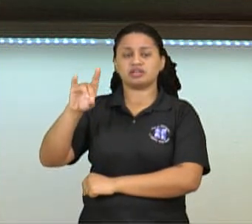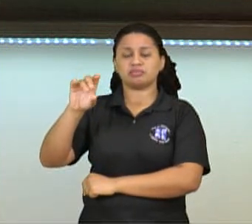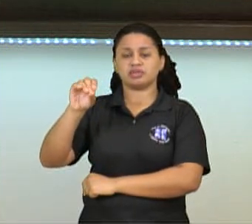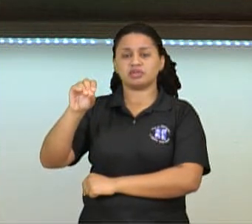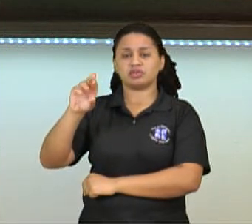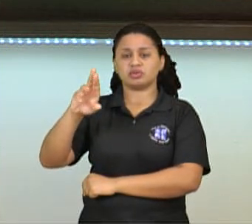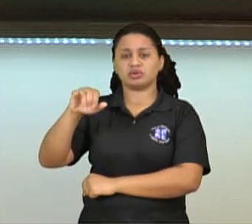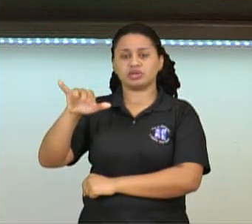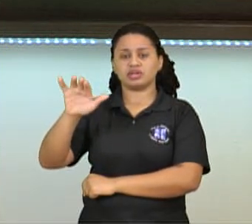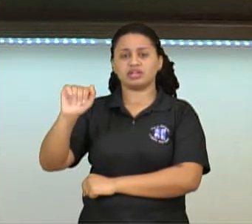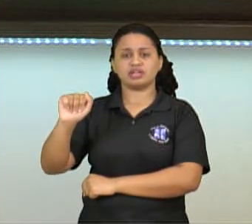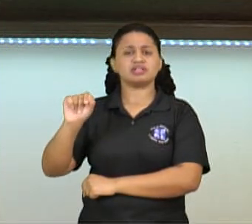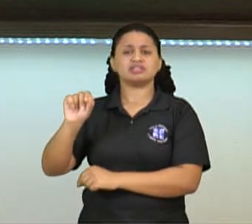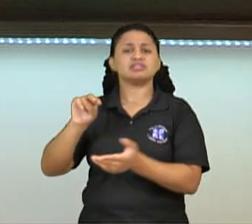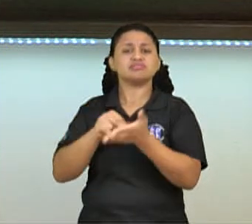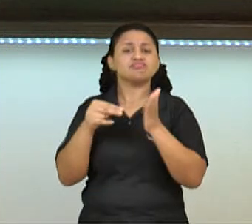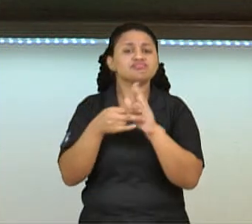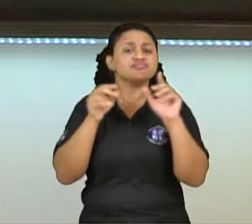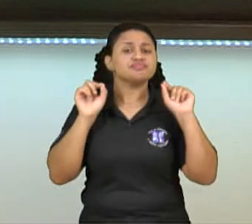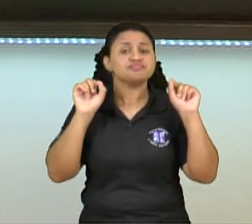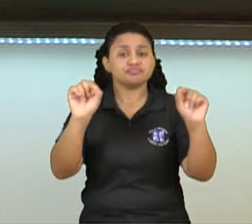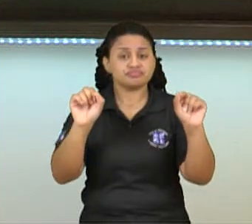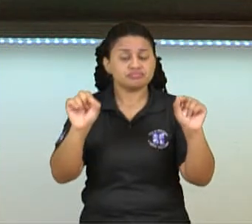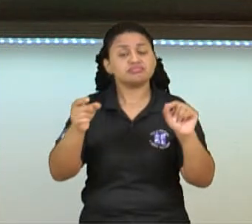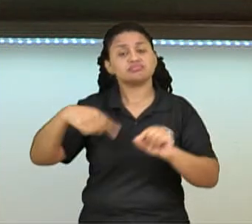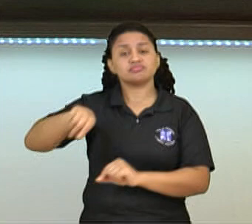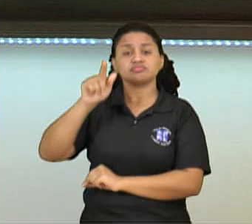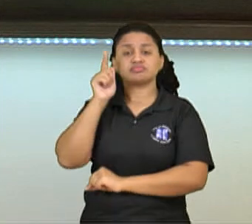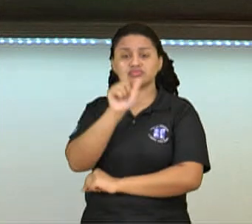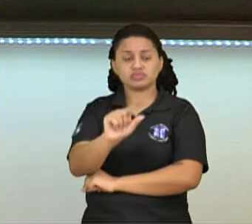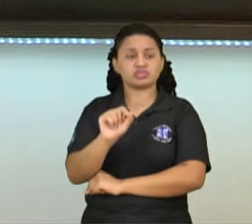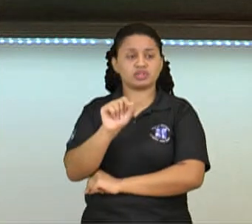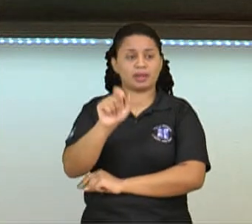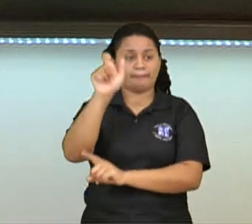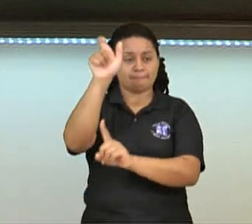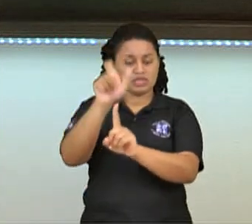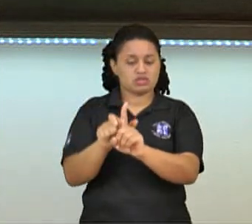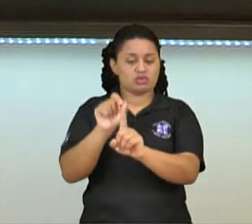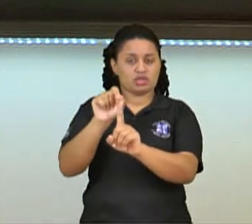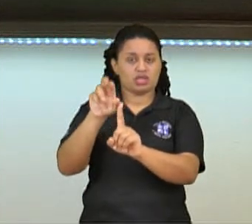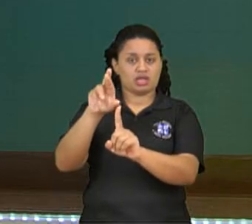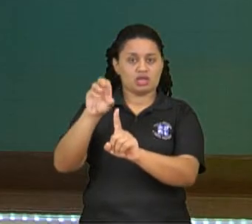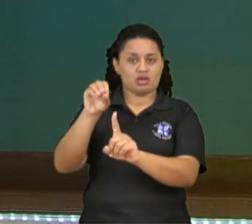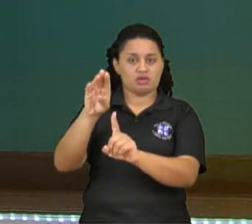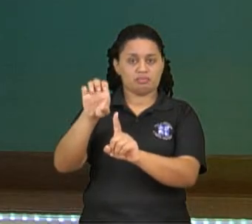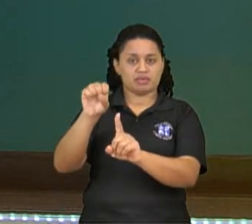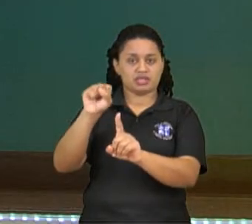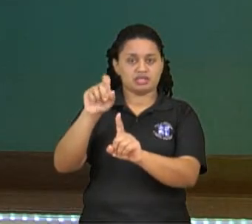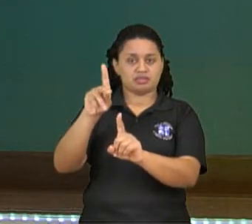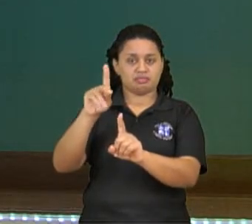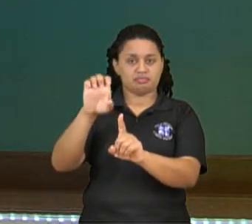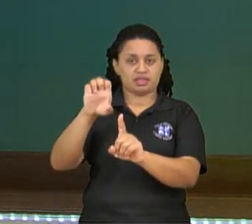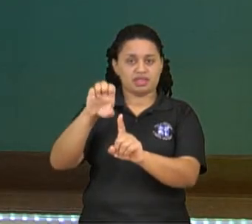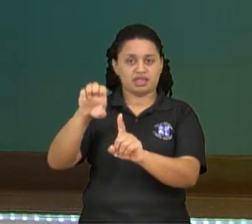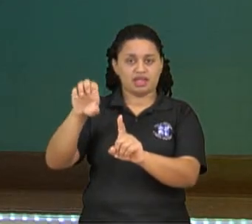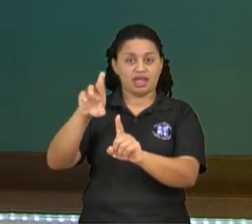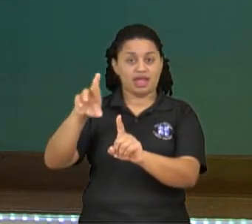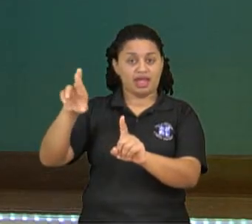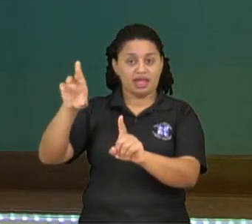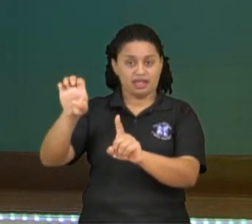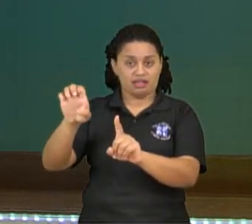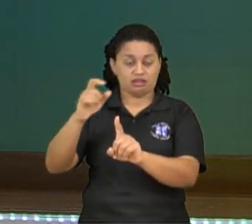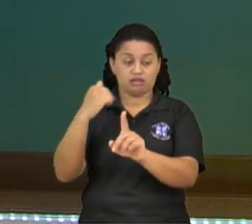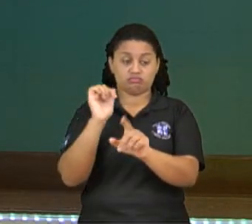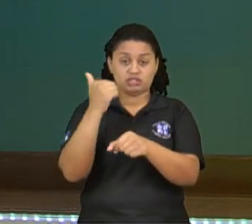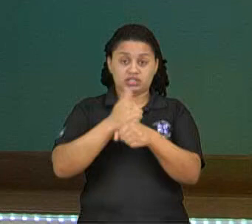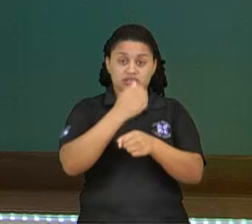reação? Gente, eles conseguiram capturar o Robespierre. Robespierre foi o grande líder